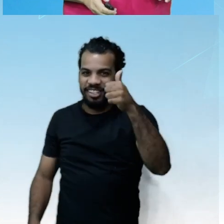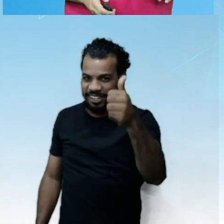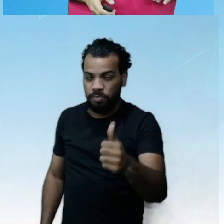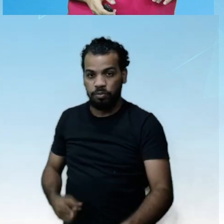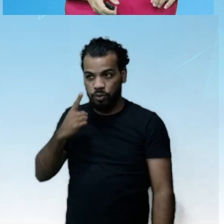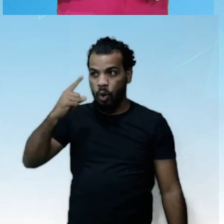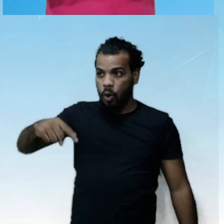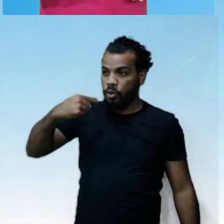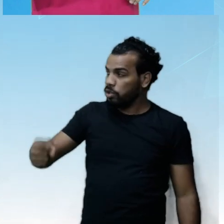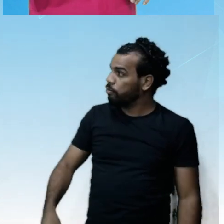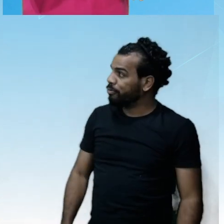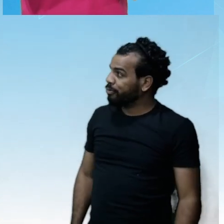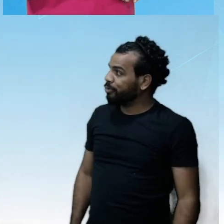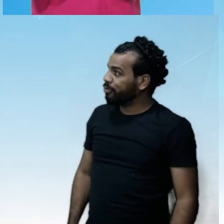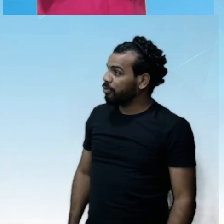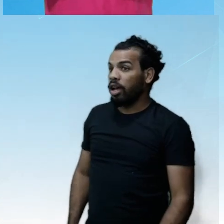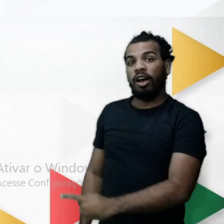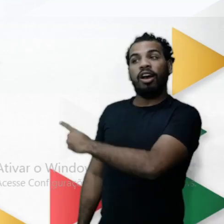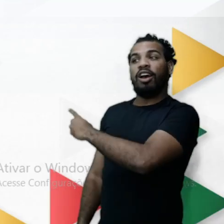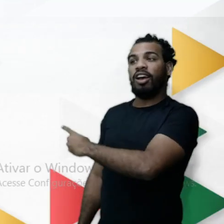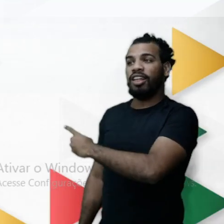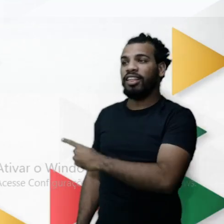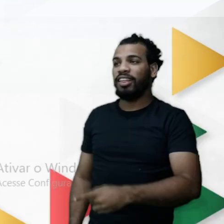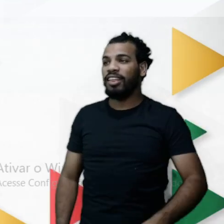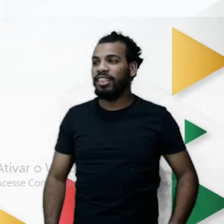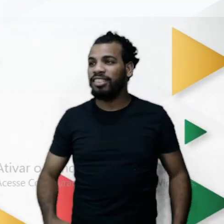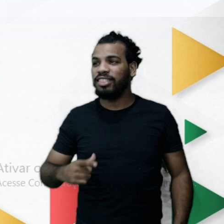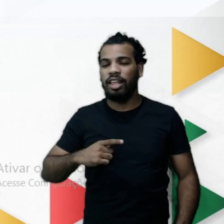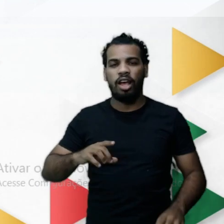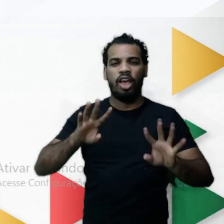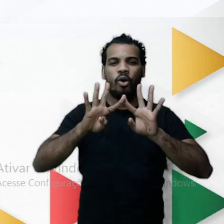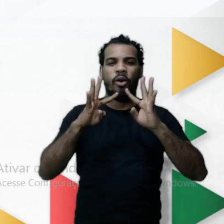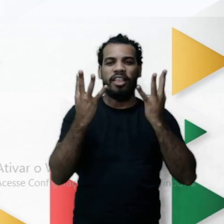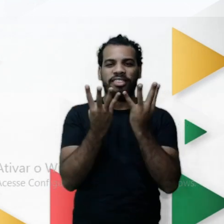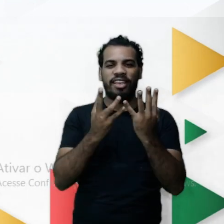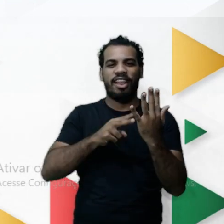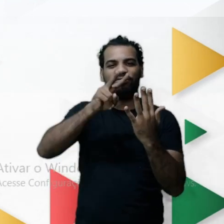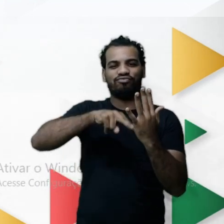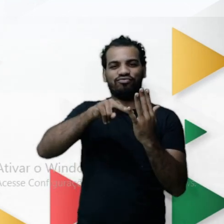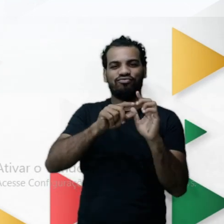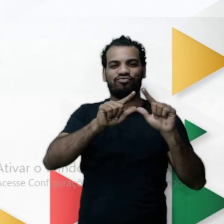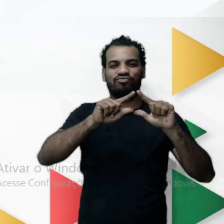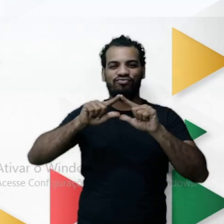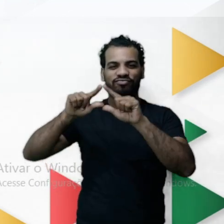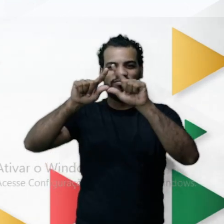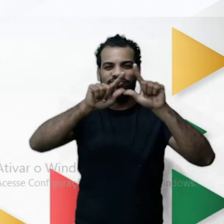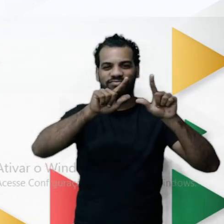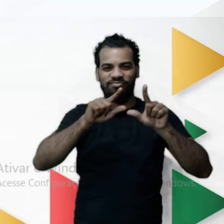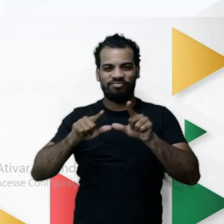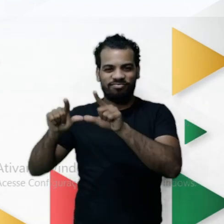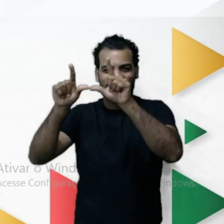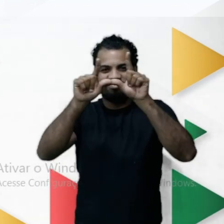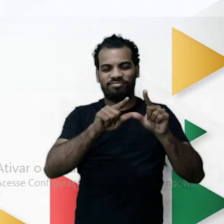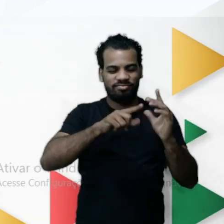outra aqui. Olhem aí, quadrinhos para quarentena. Aqui nós temos um quadrinho que está justamente